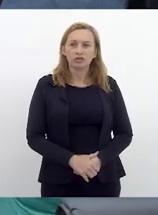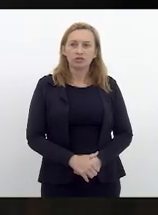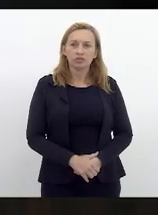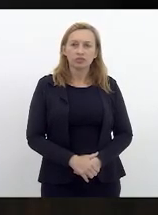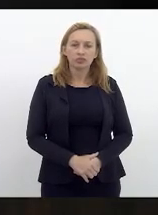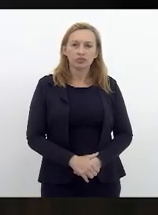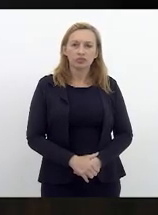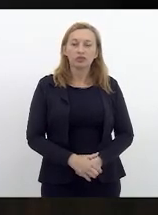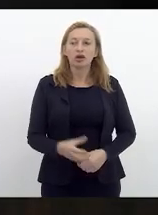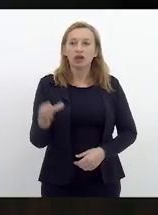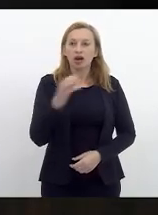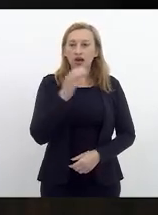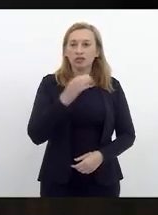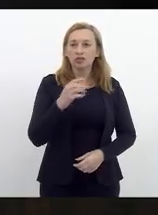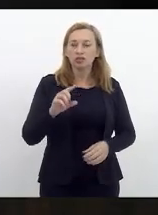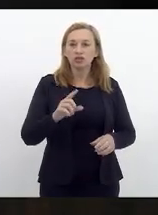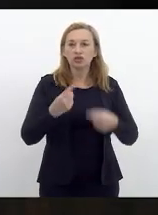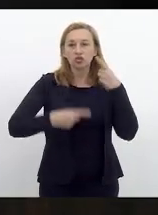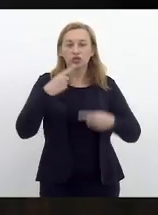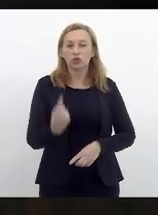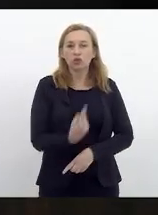Em regime de urgência, discussão única.